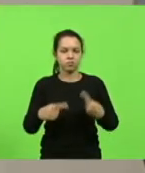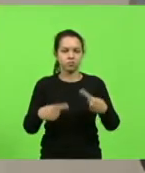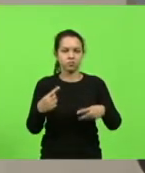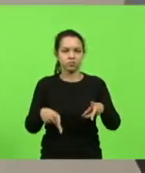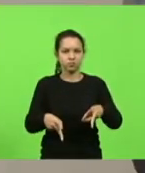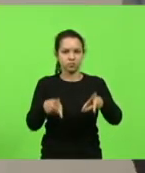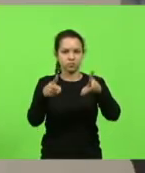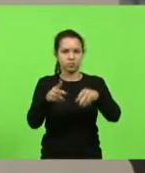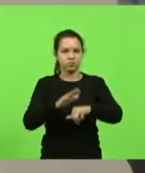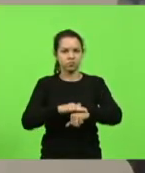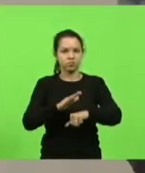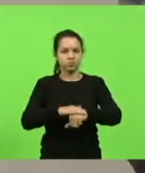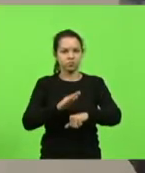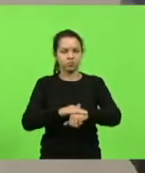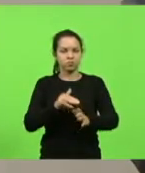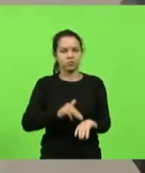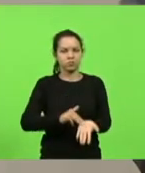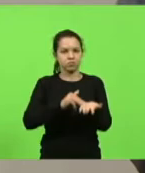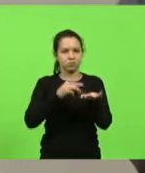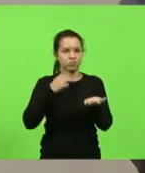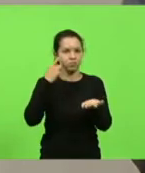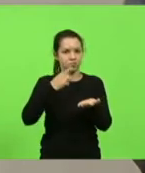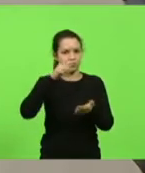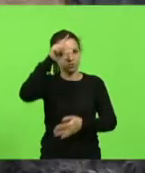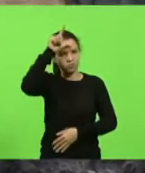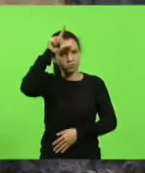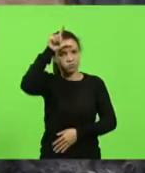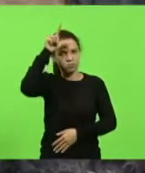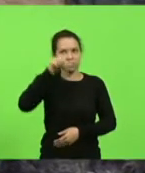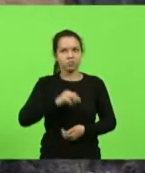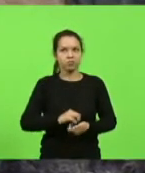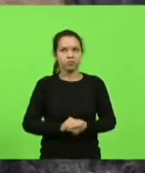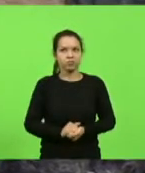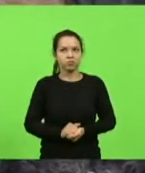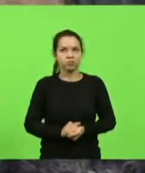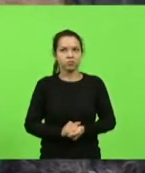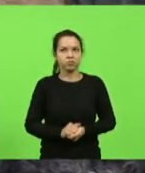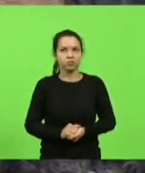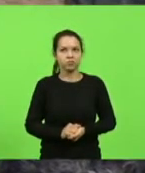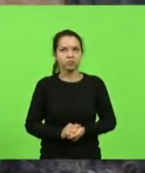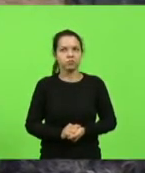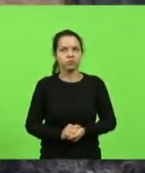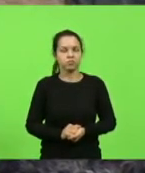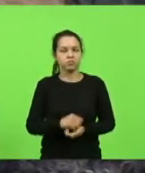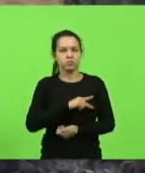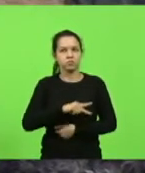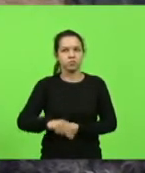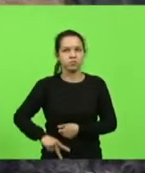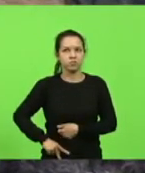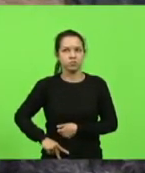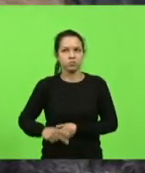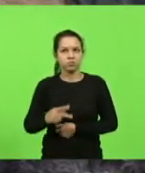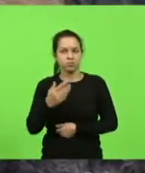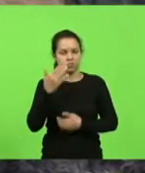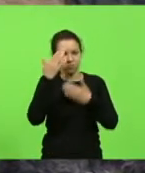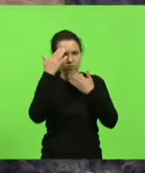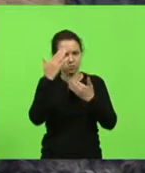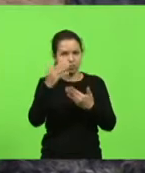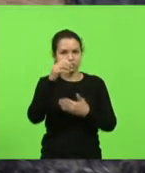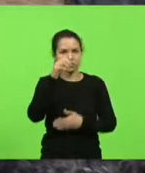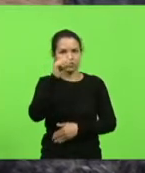o autor da moção, o deputado Sargento Lima. Presidente, demais colegas, obrigado, Ana, obrigado, Jessé.